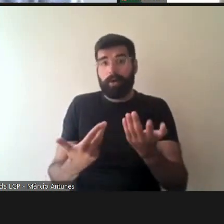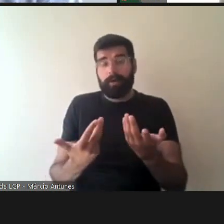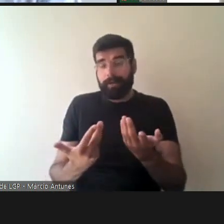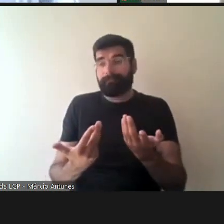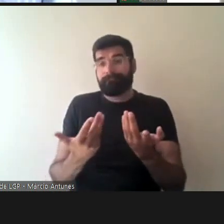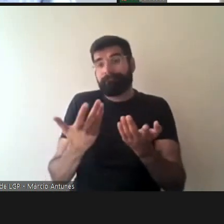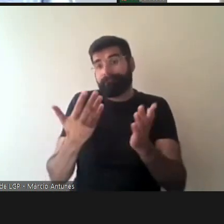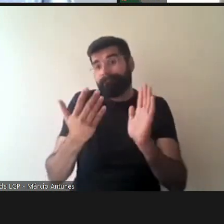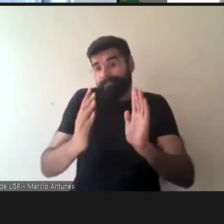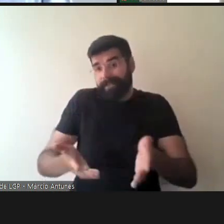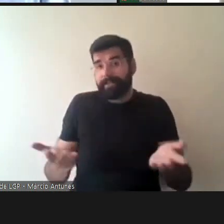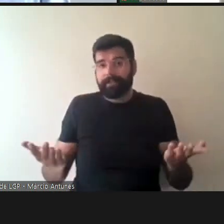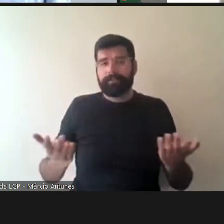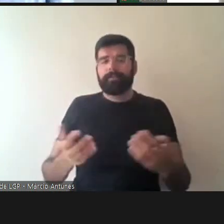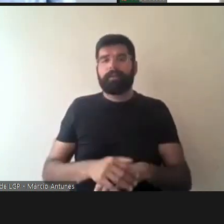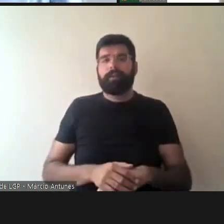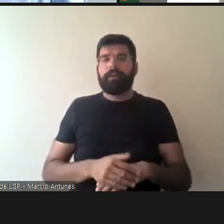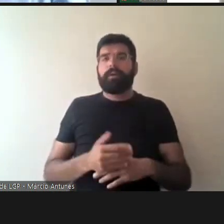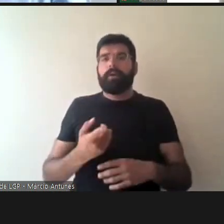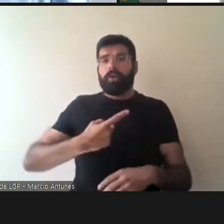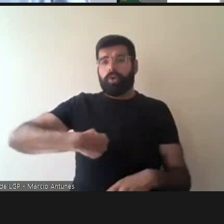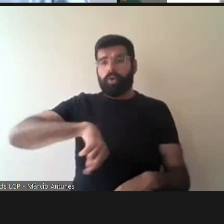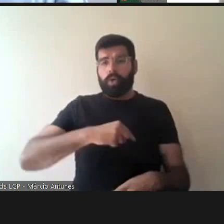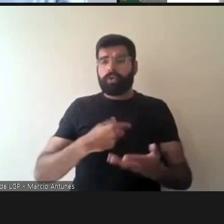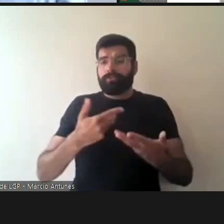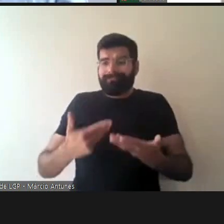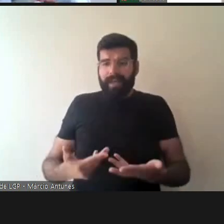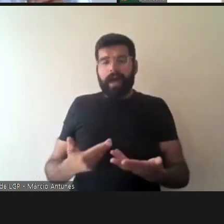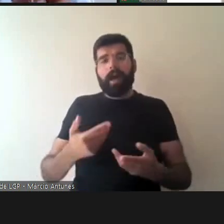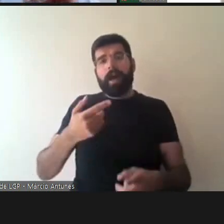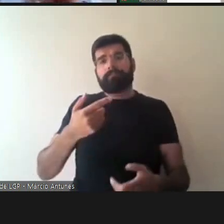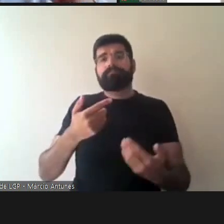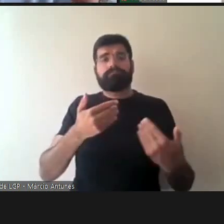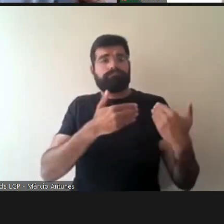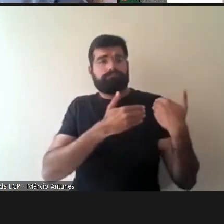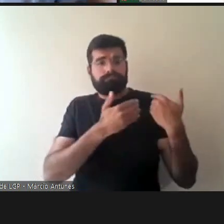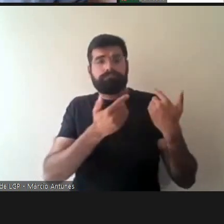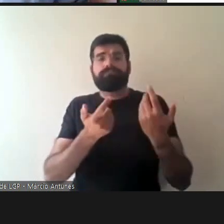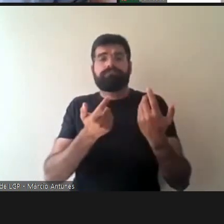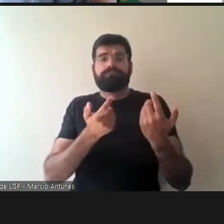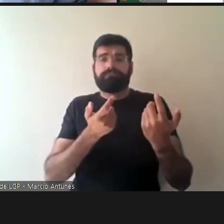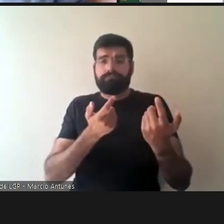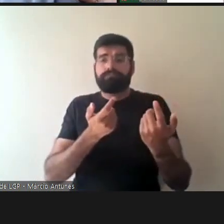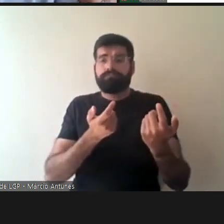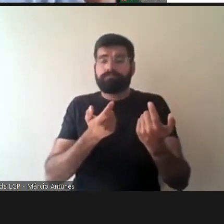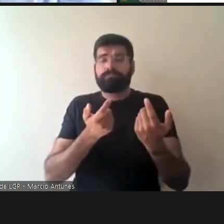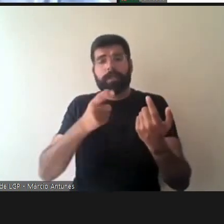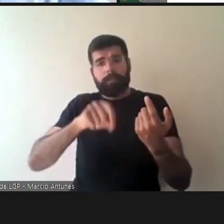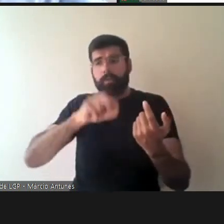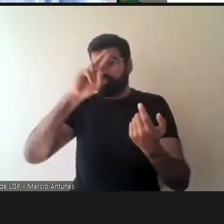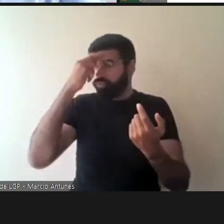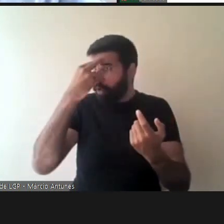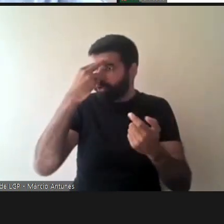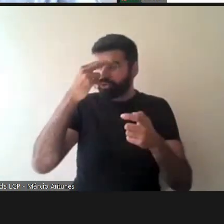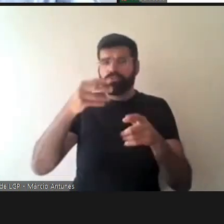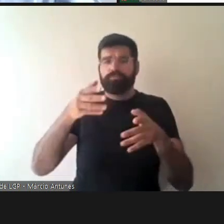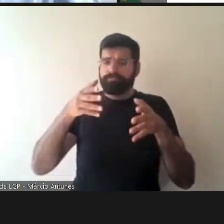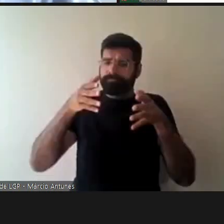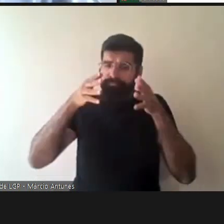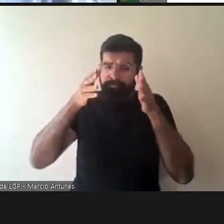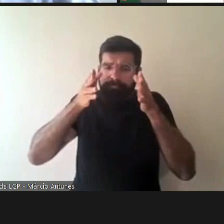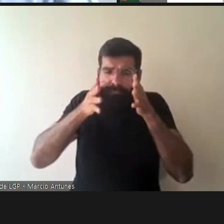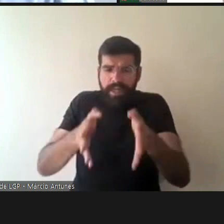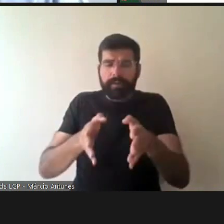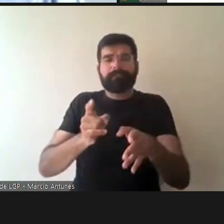mesa, mas estamos aqui para, de forma responsável, empenhada e comprometida, agarrar